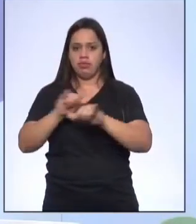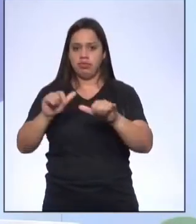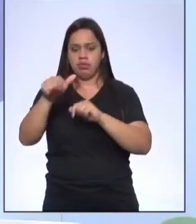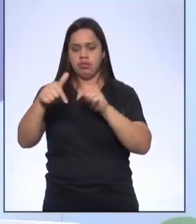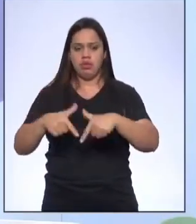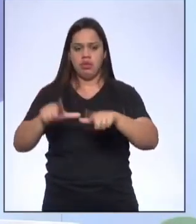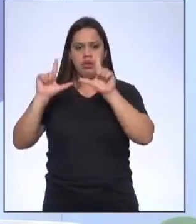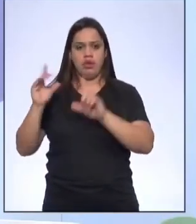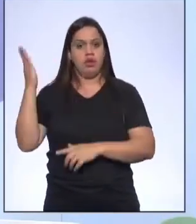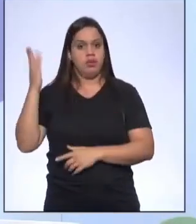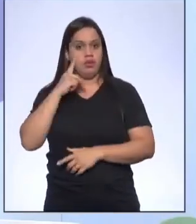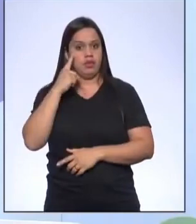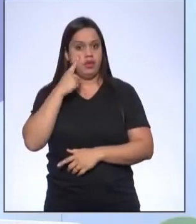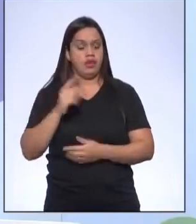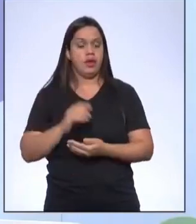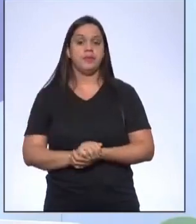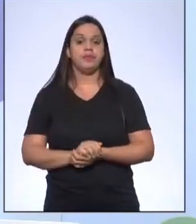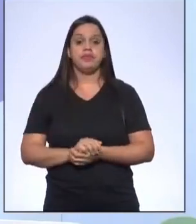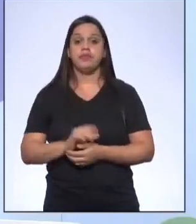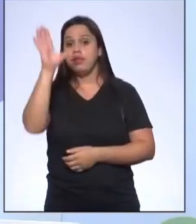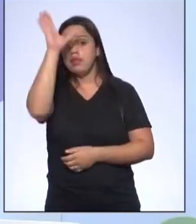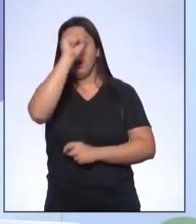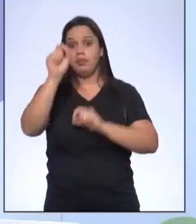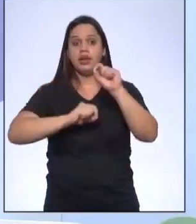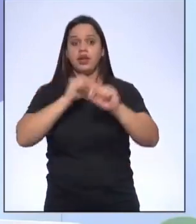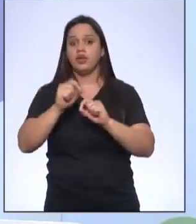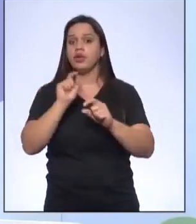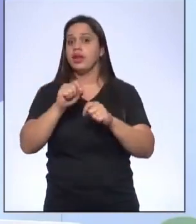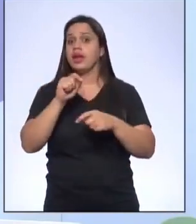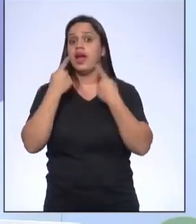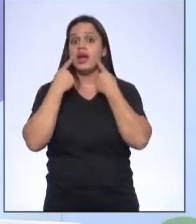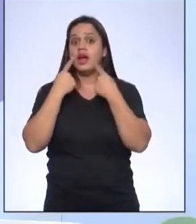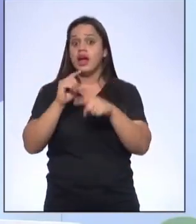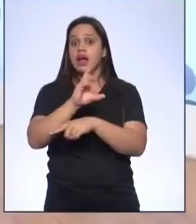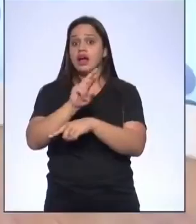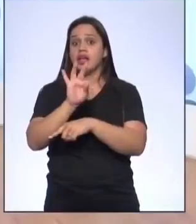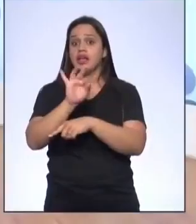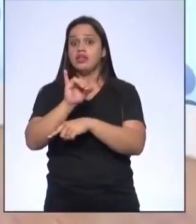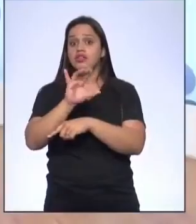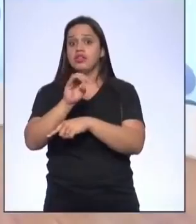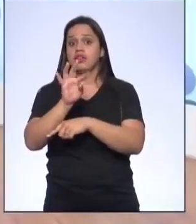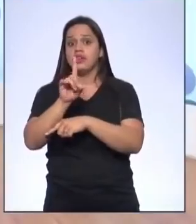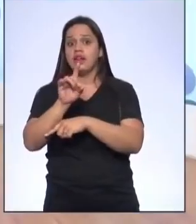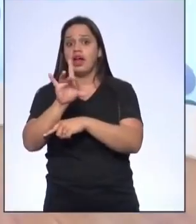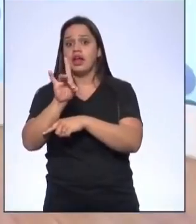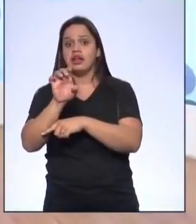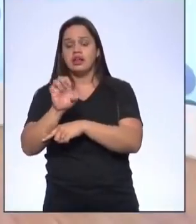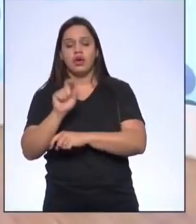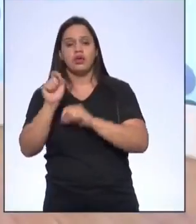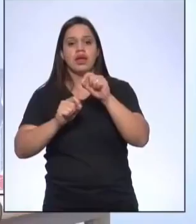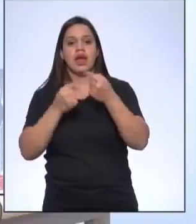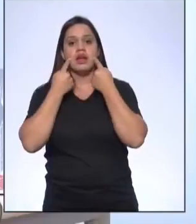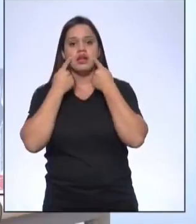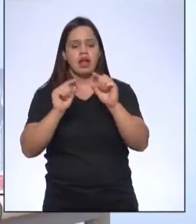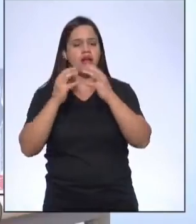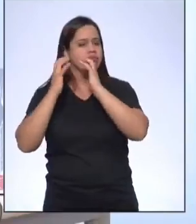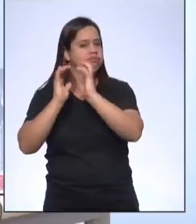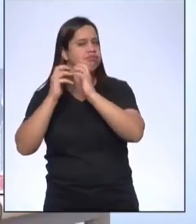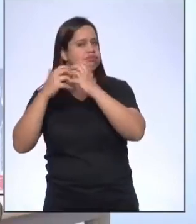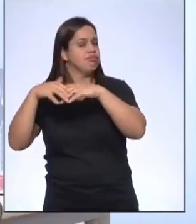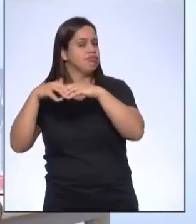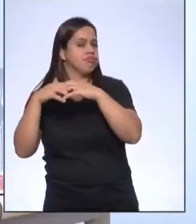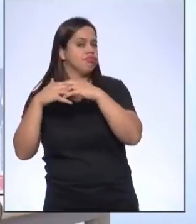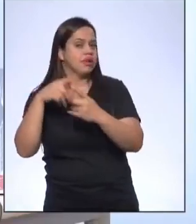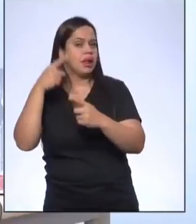slide. E o que a gente aprendeu? O que é criticidade? Ai, gente, é crítica, é reflexão,